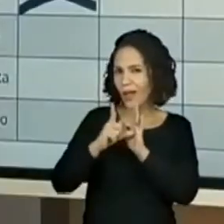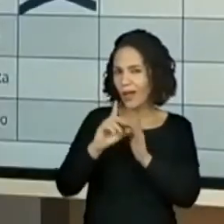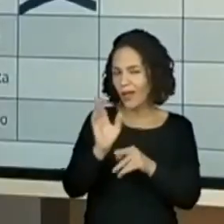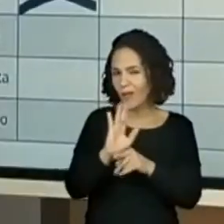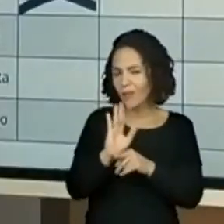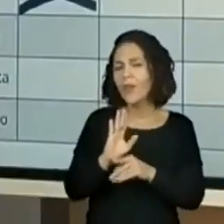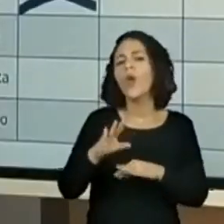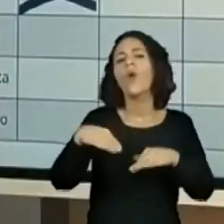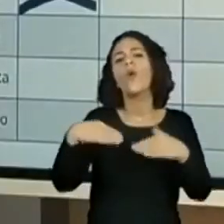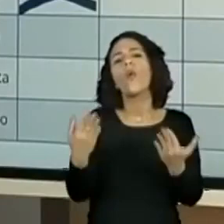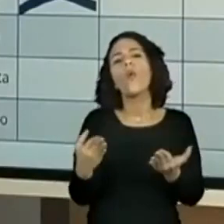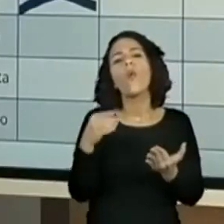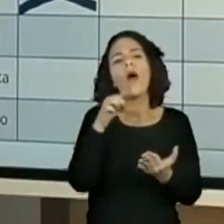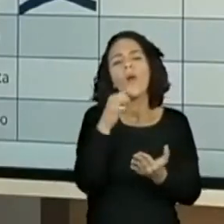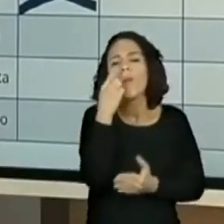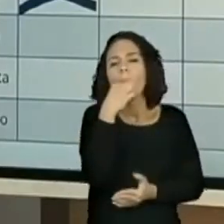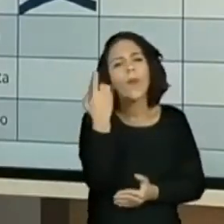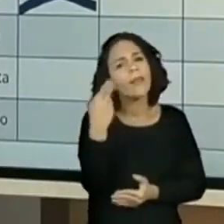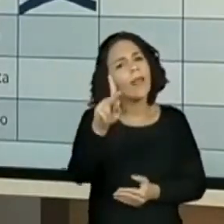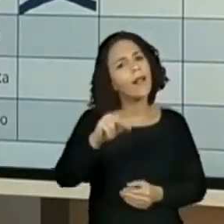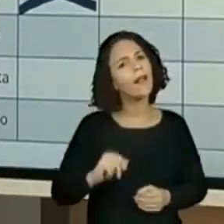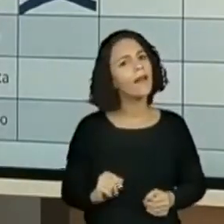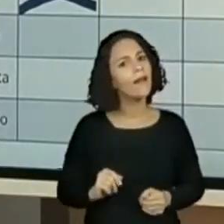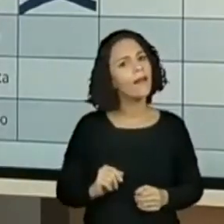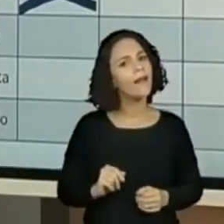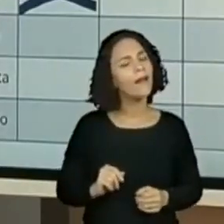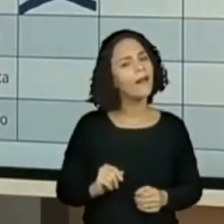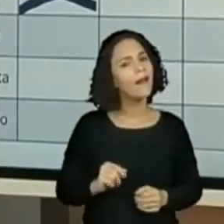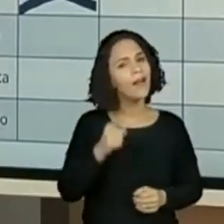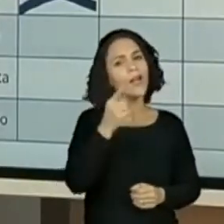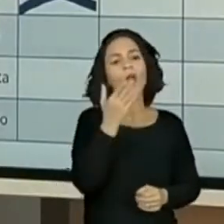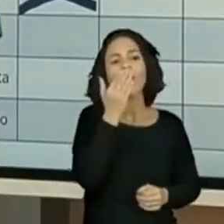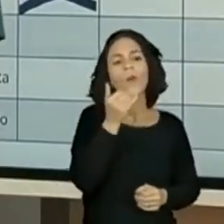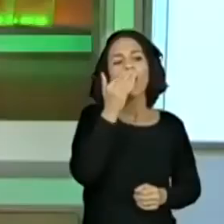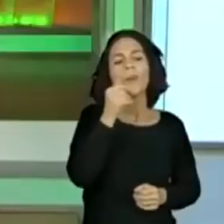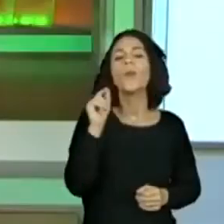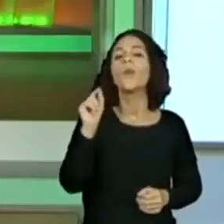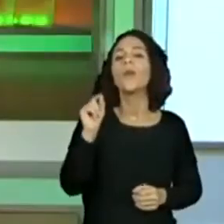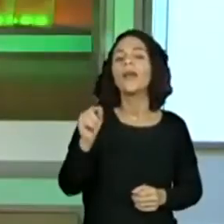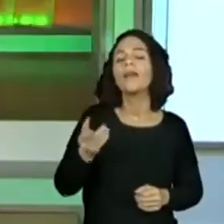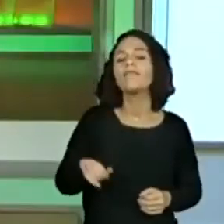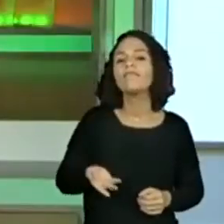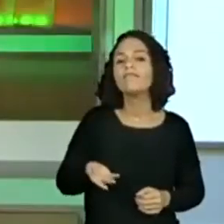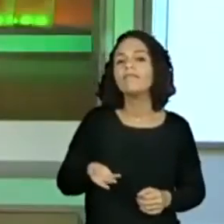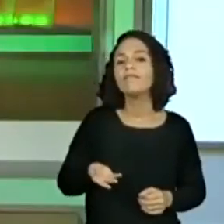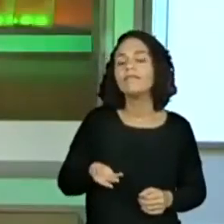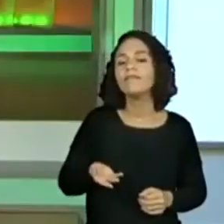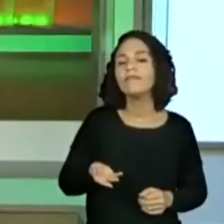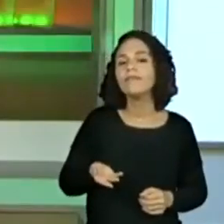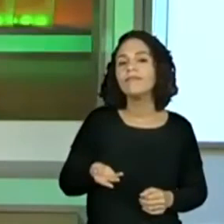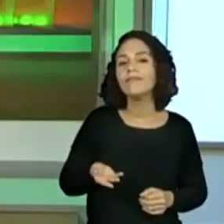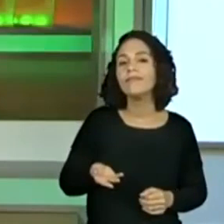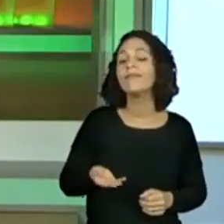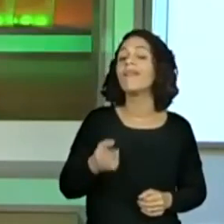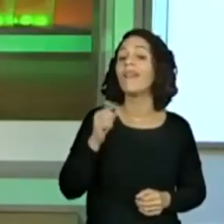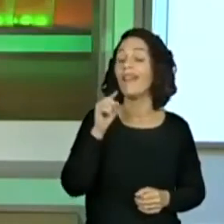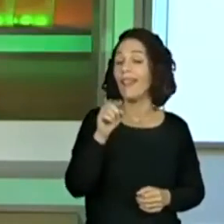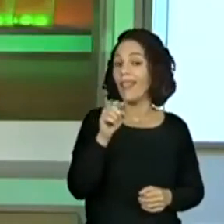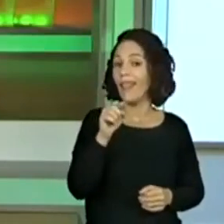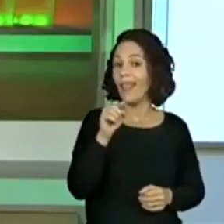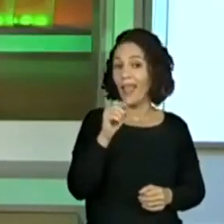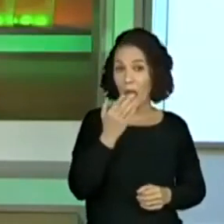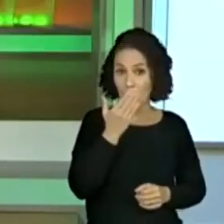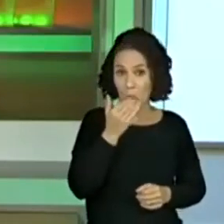é o tipo de boca da borboleta de acordo com a sua alimentação? A borboleta se alimenta